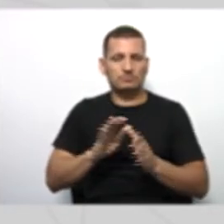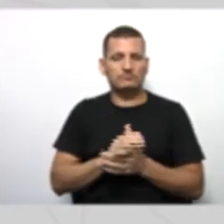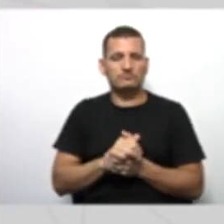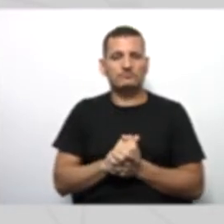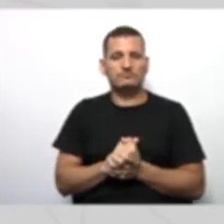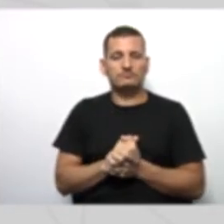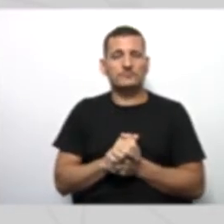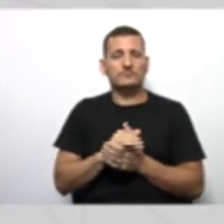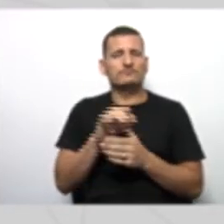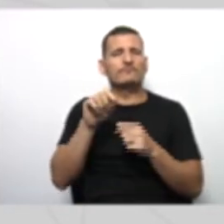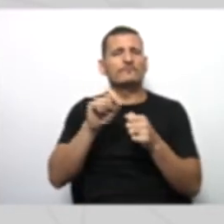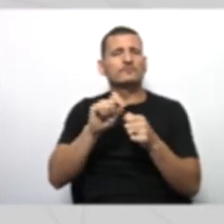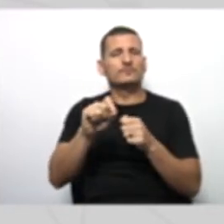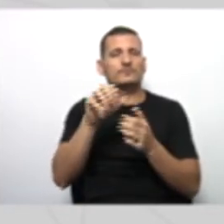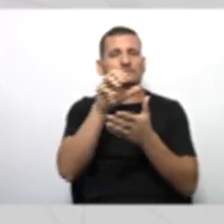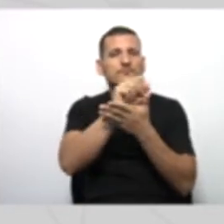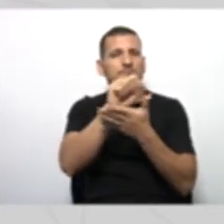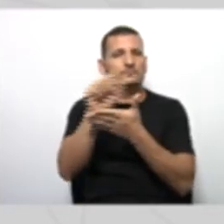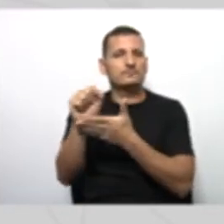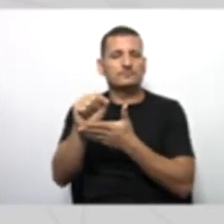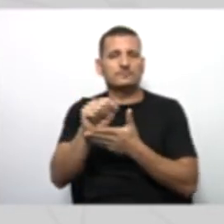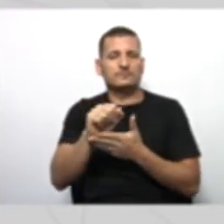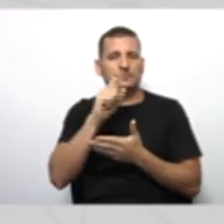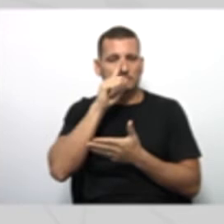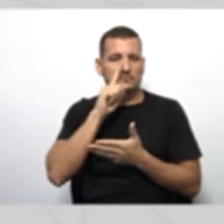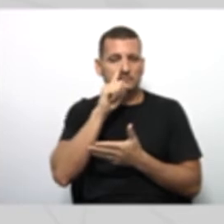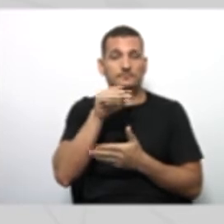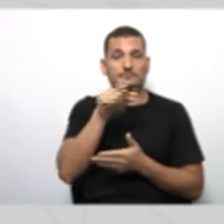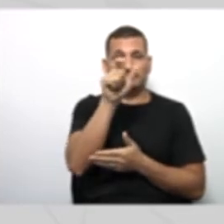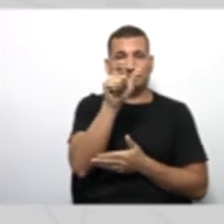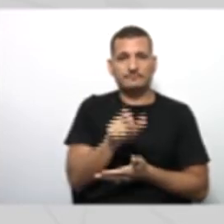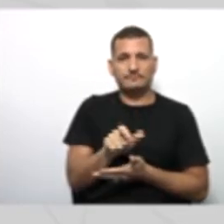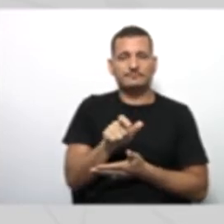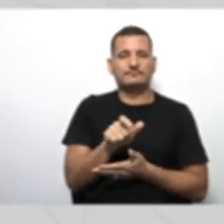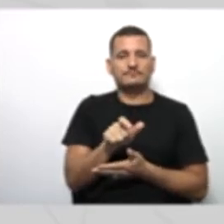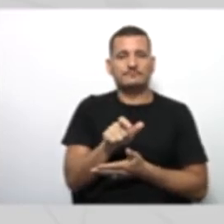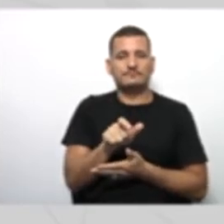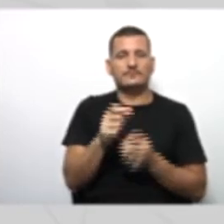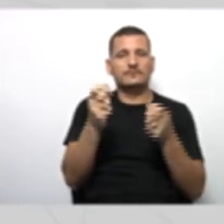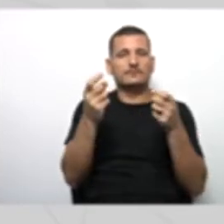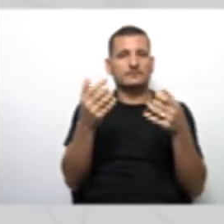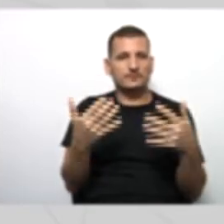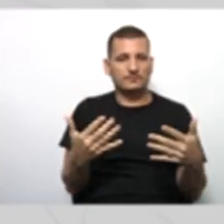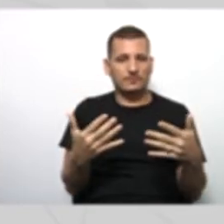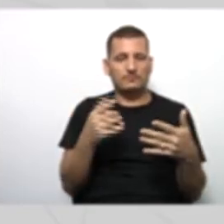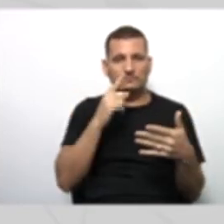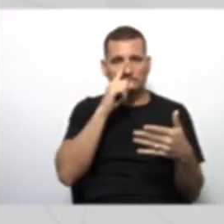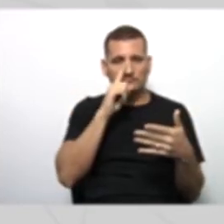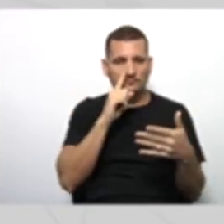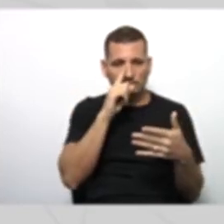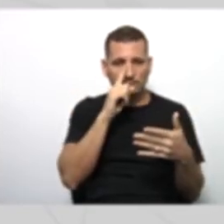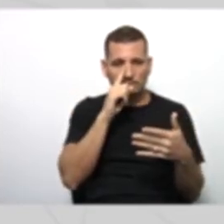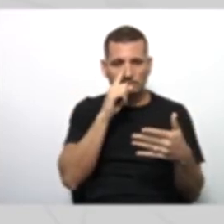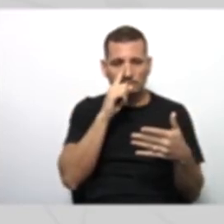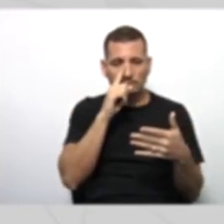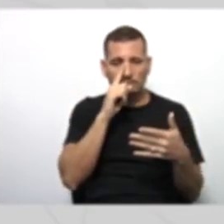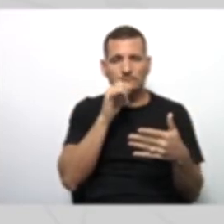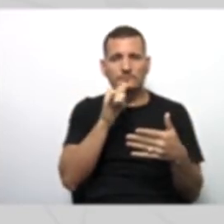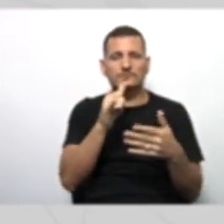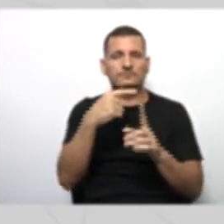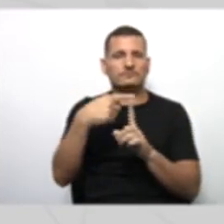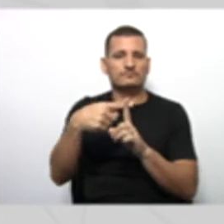vai documentar isso, tá? Então a gente vai lá na cooperativa, pode utilizar uma planilha de Excel. A gente sabe que